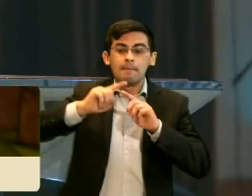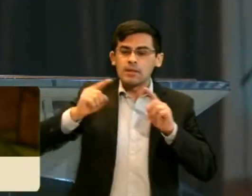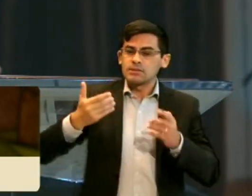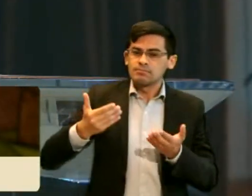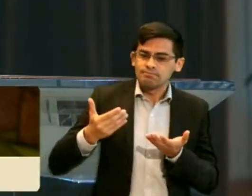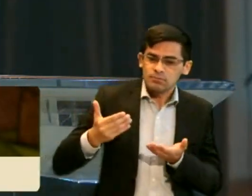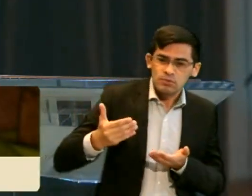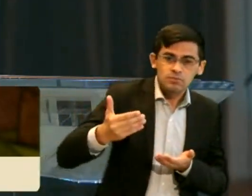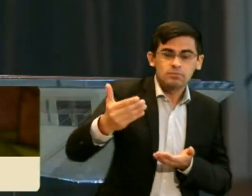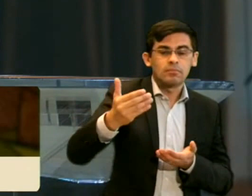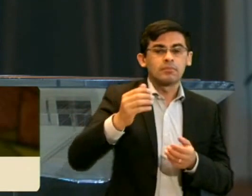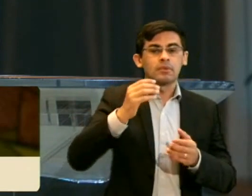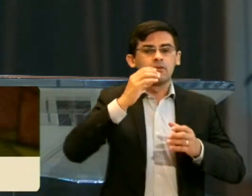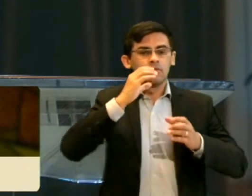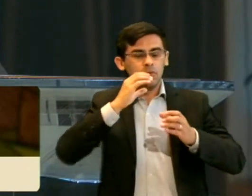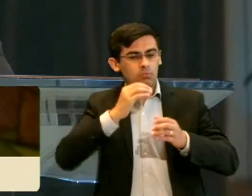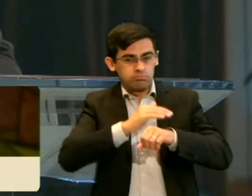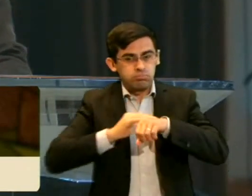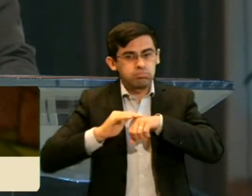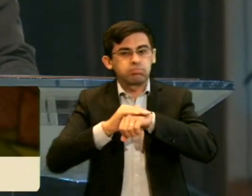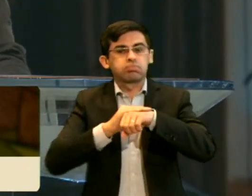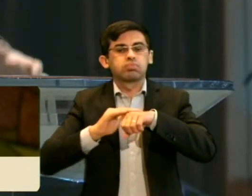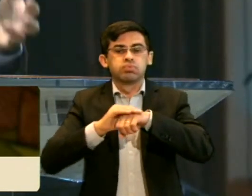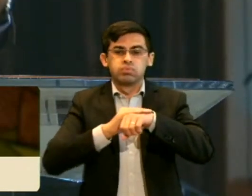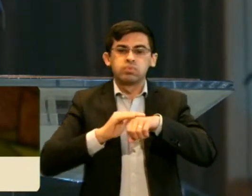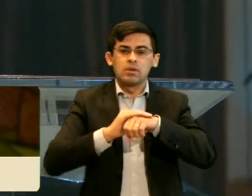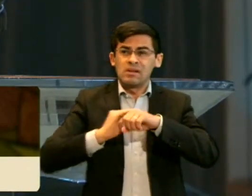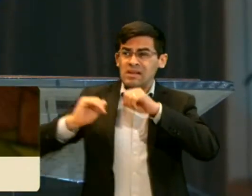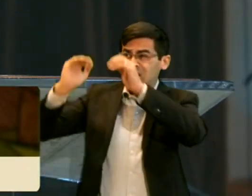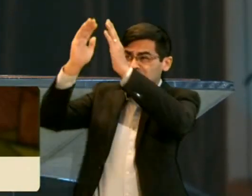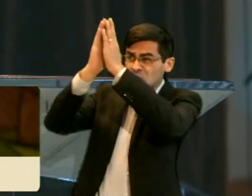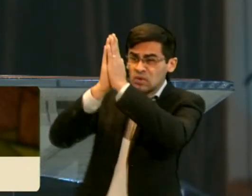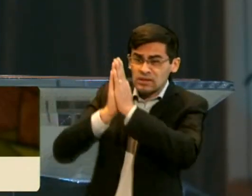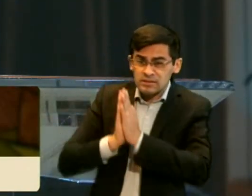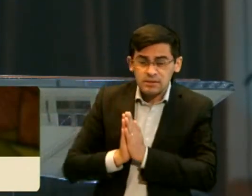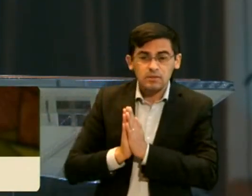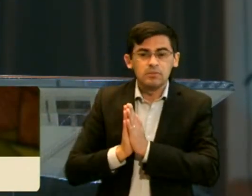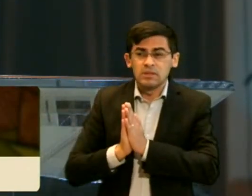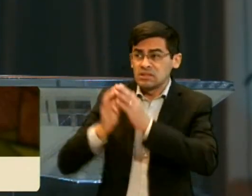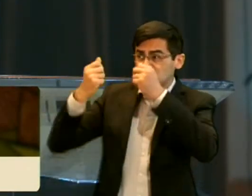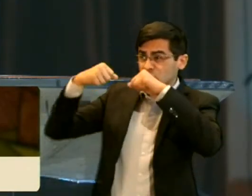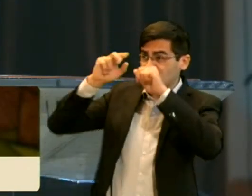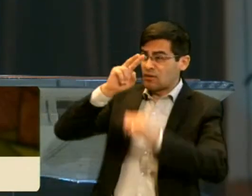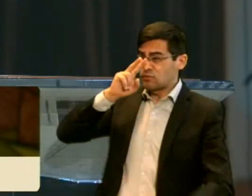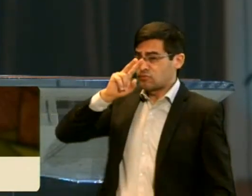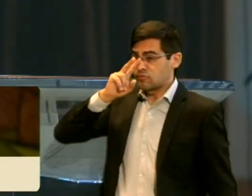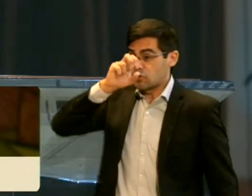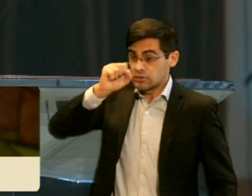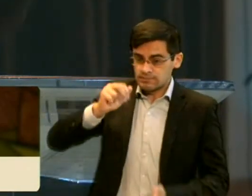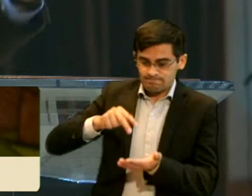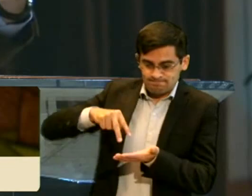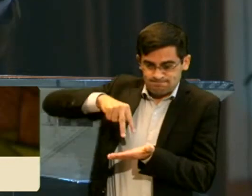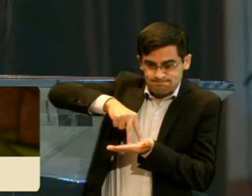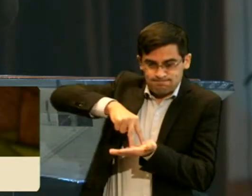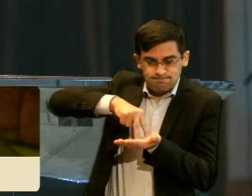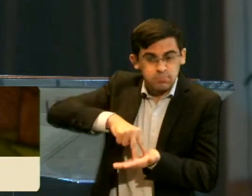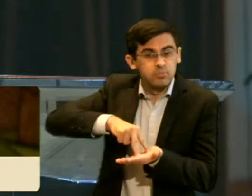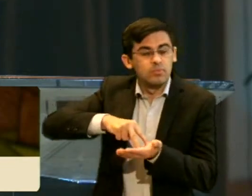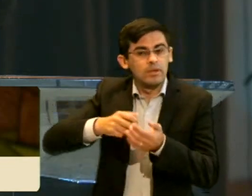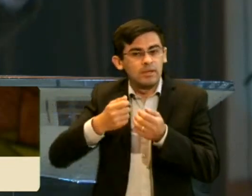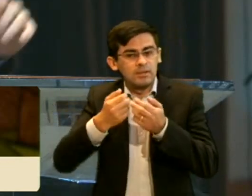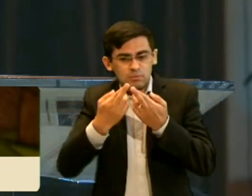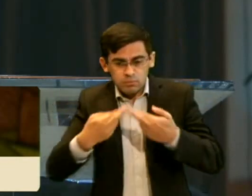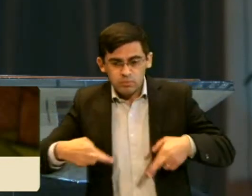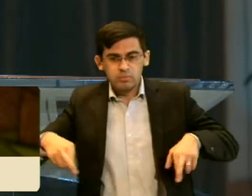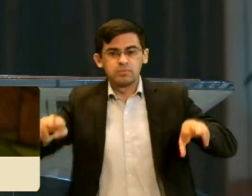continuar falando sobre essa adoração que põe de pé, que levanta, que renova, esse